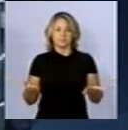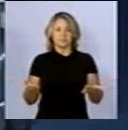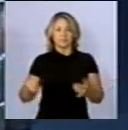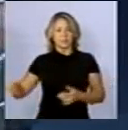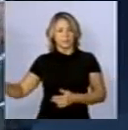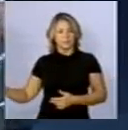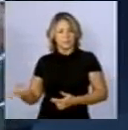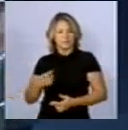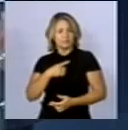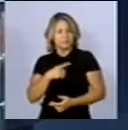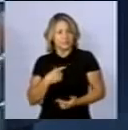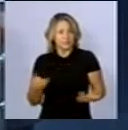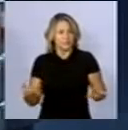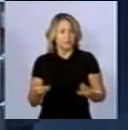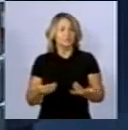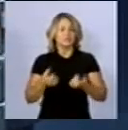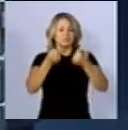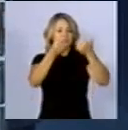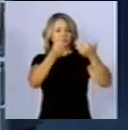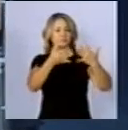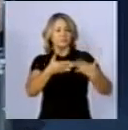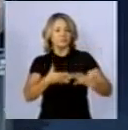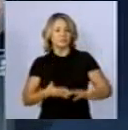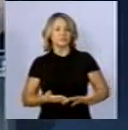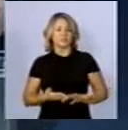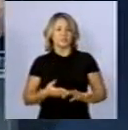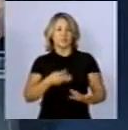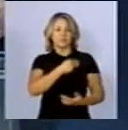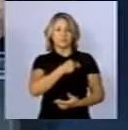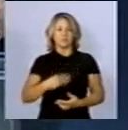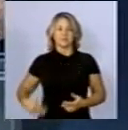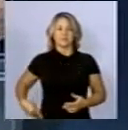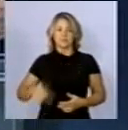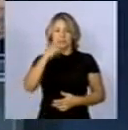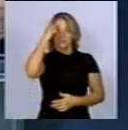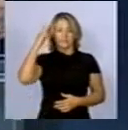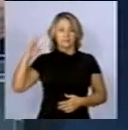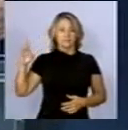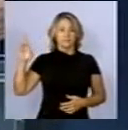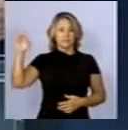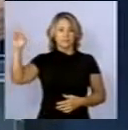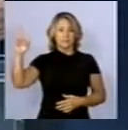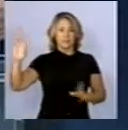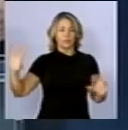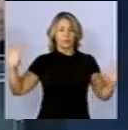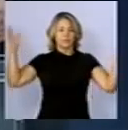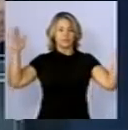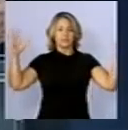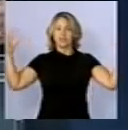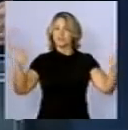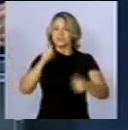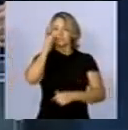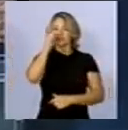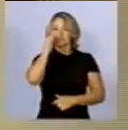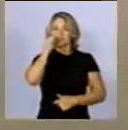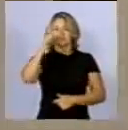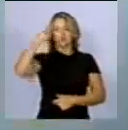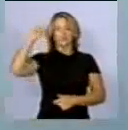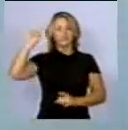oportunidade secundar o ministro e na pessoa da secretária, homenagear todas as mulheres no seu dia